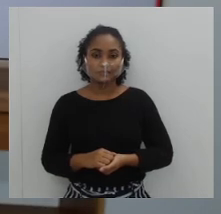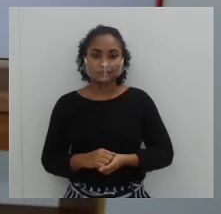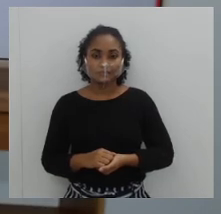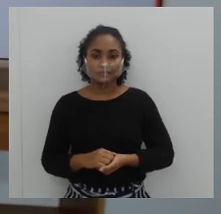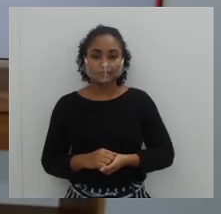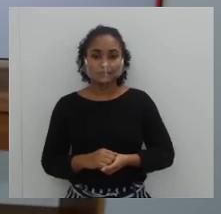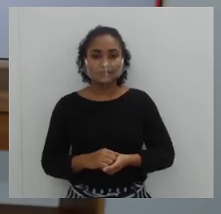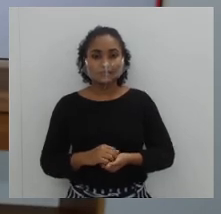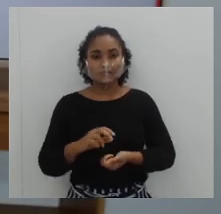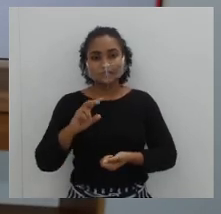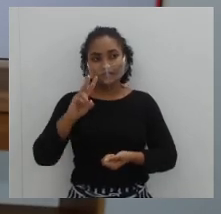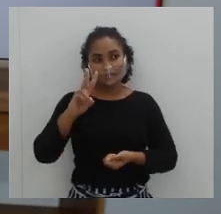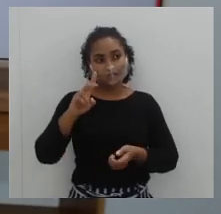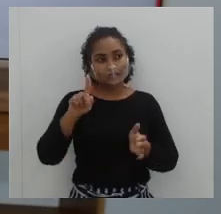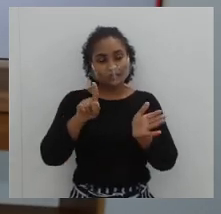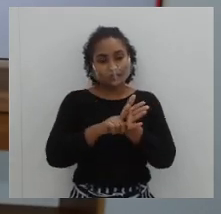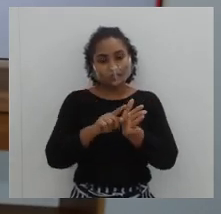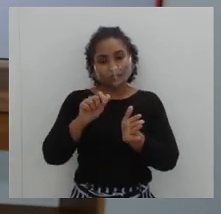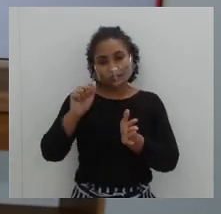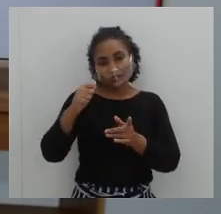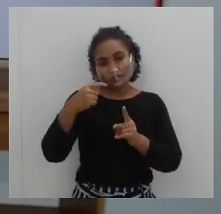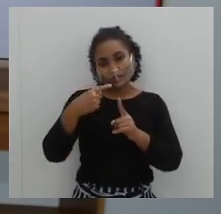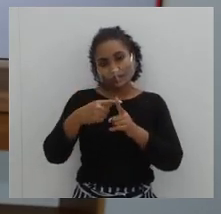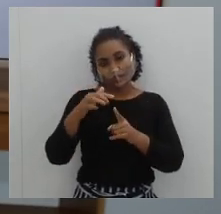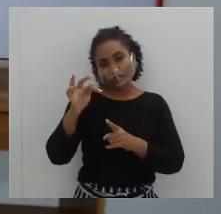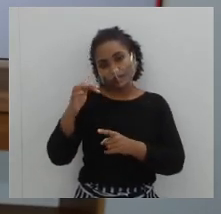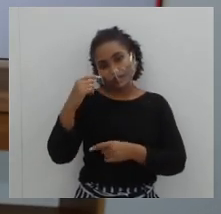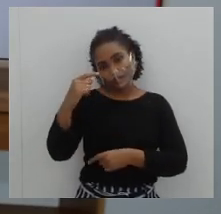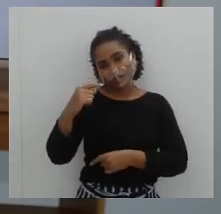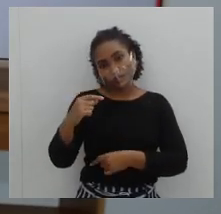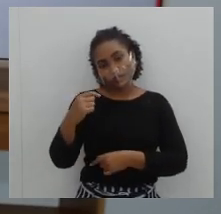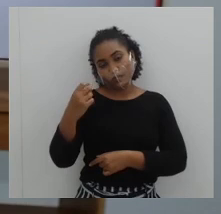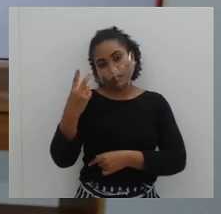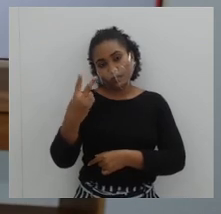V menos A mais F igual a 2.